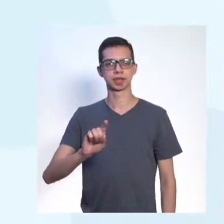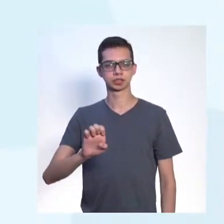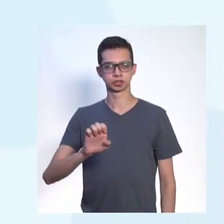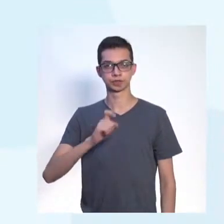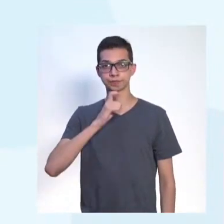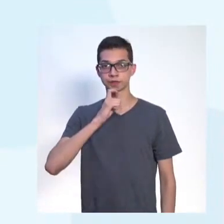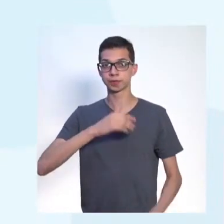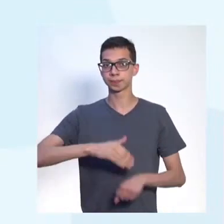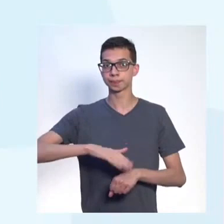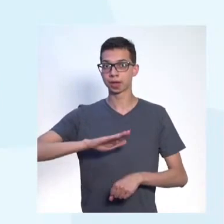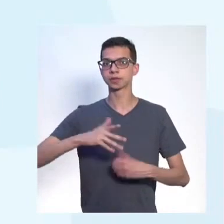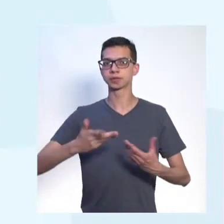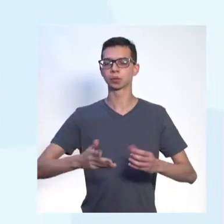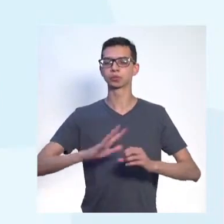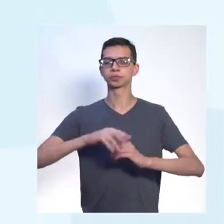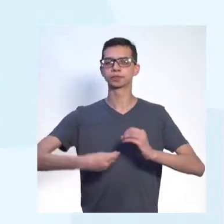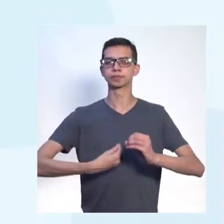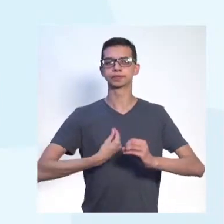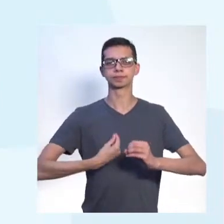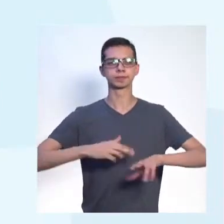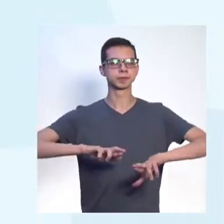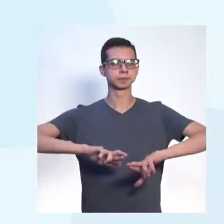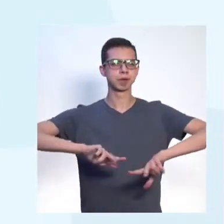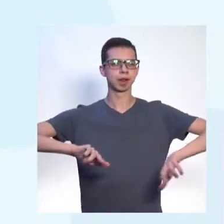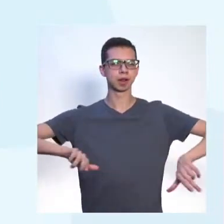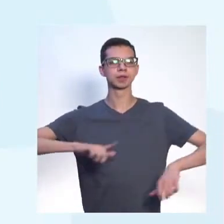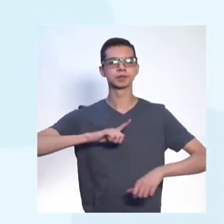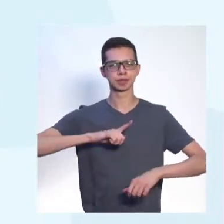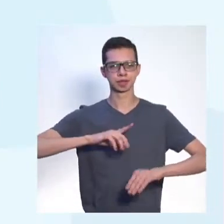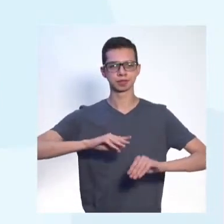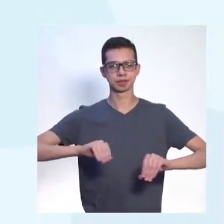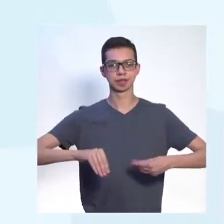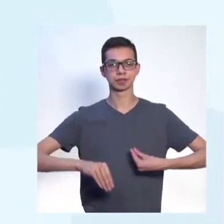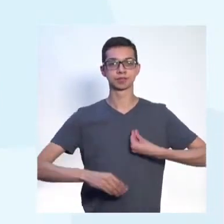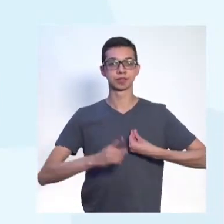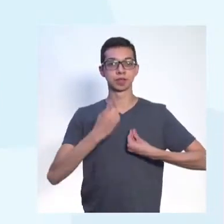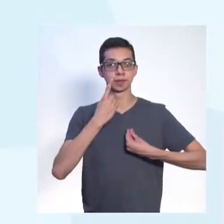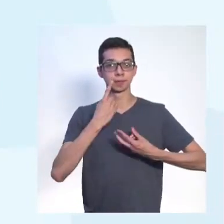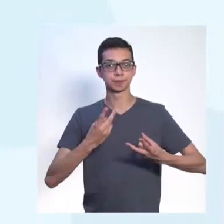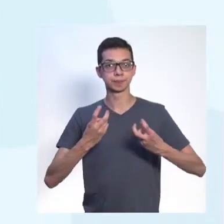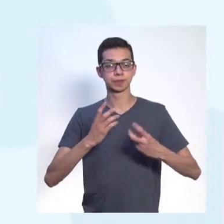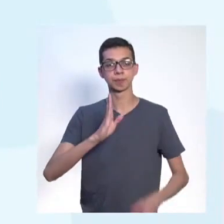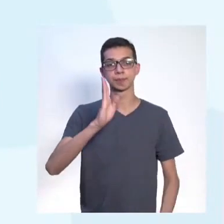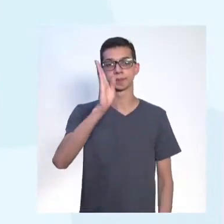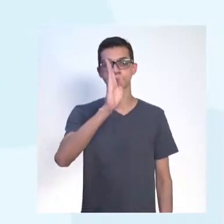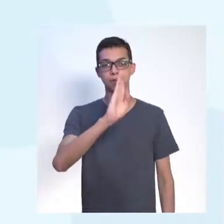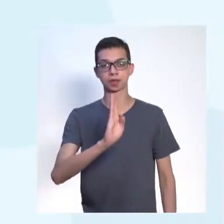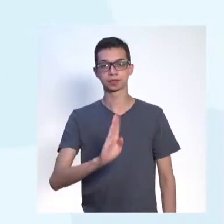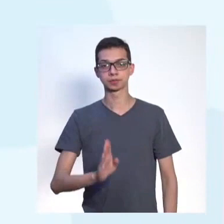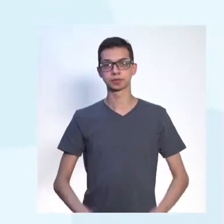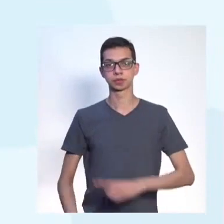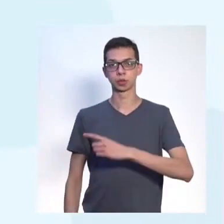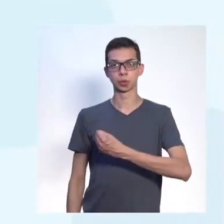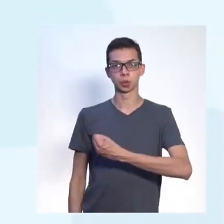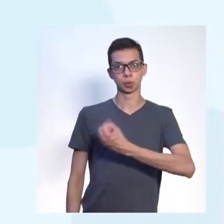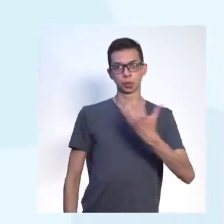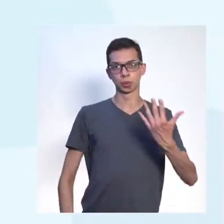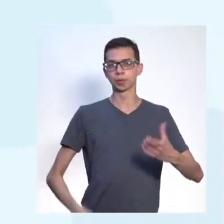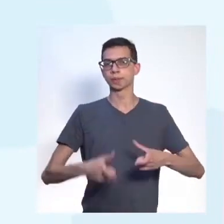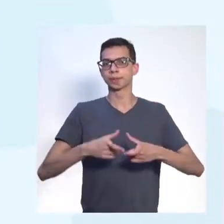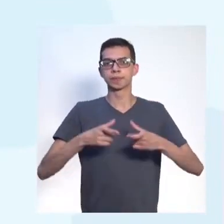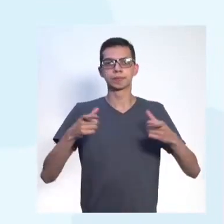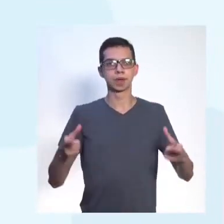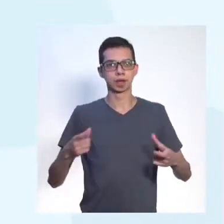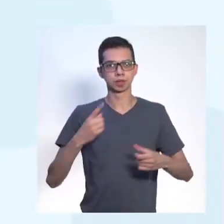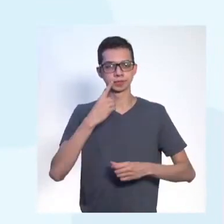a diversidade em espécies terrestres. Né? Então, a gente está vendo aí o Brasil, né, numa maior quantidade de espécies terrestres, né, no